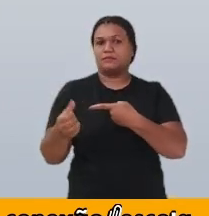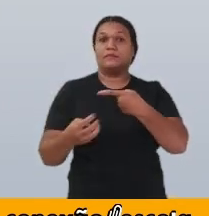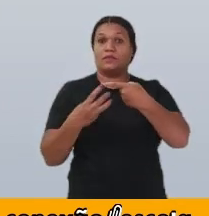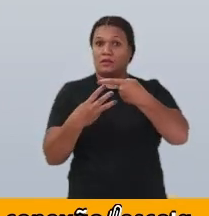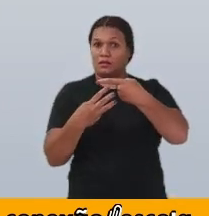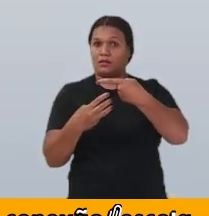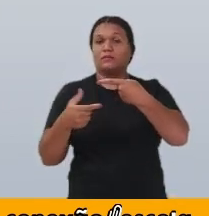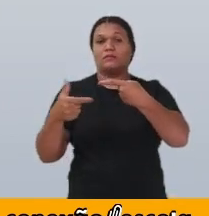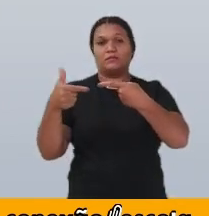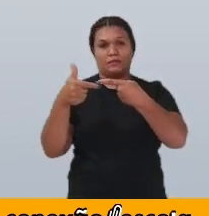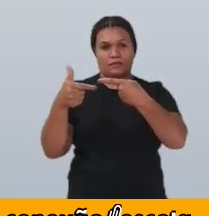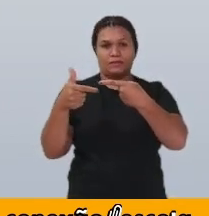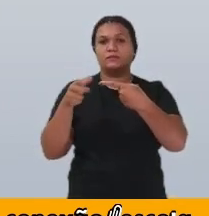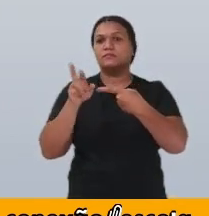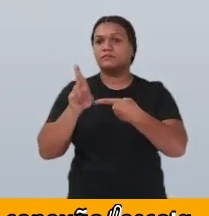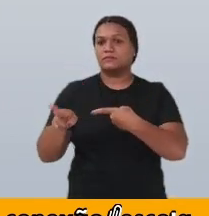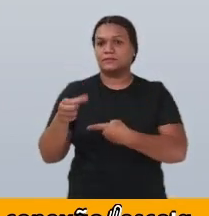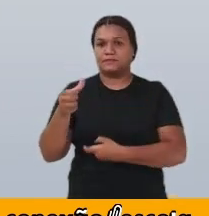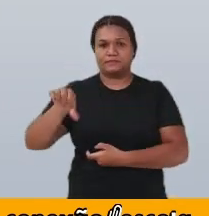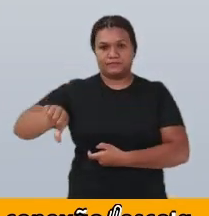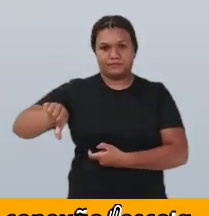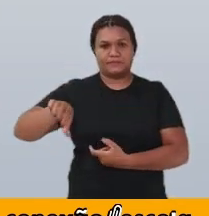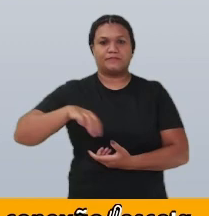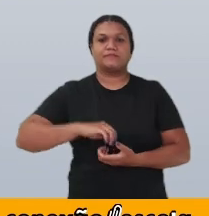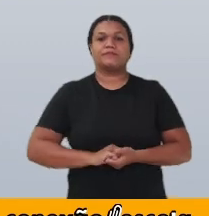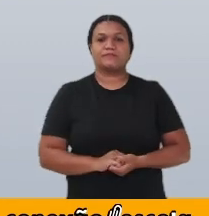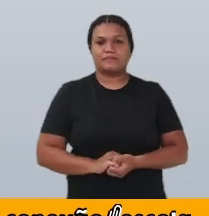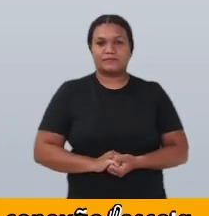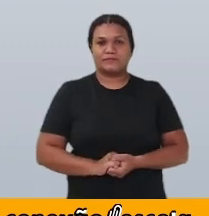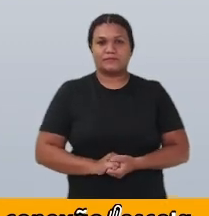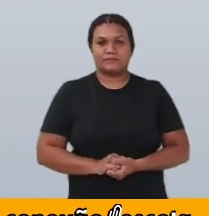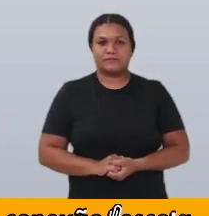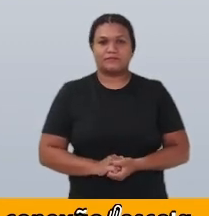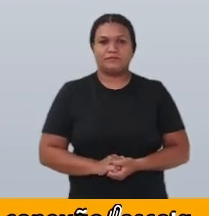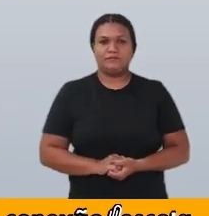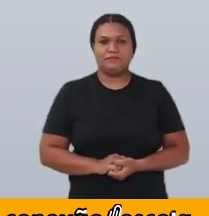16. 3 elevado ao quadrado, 9.